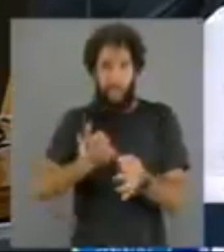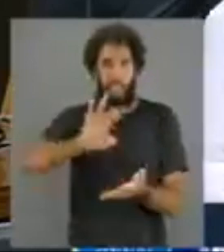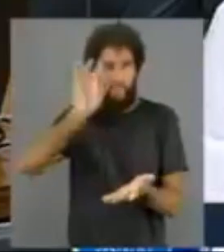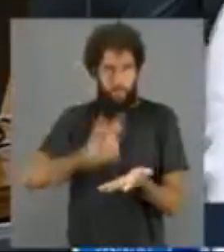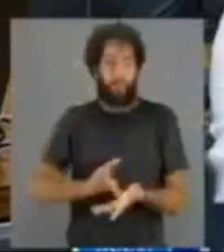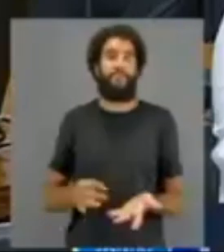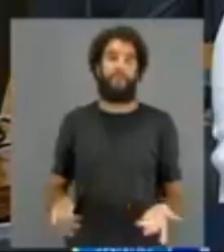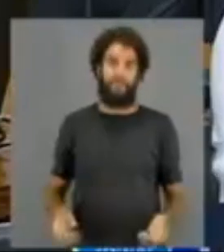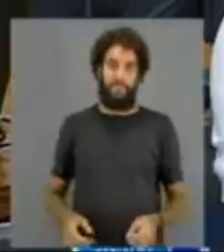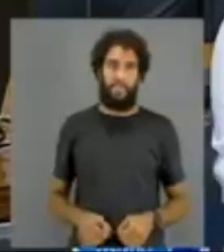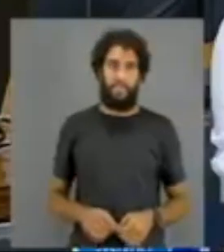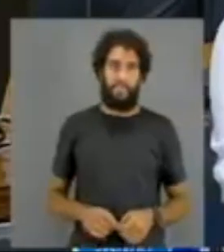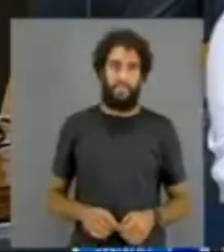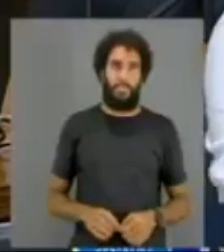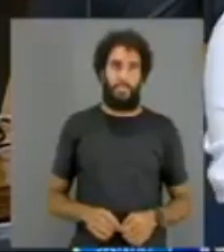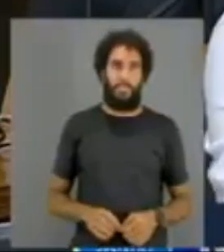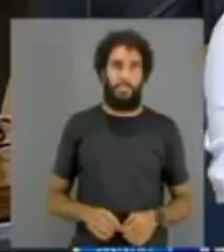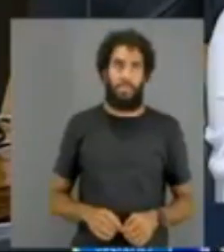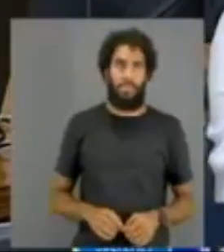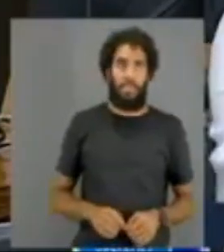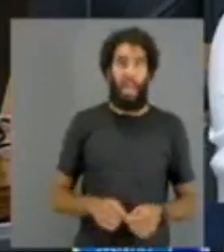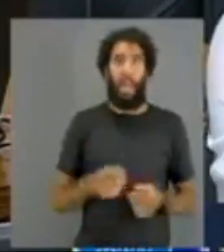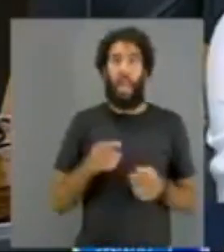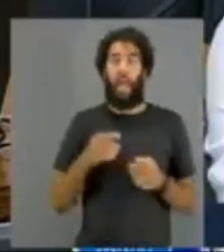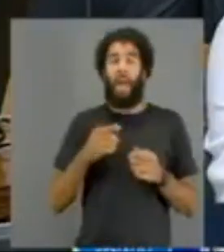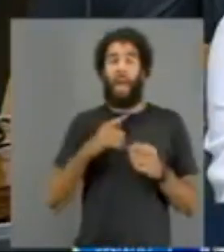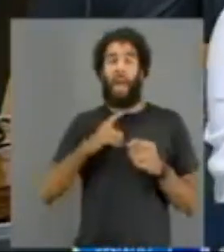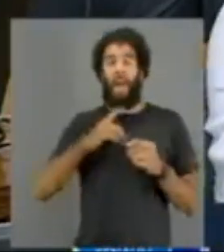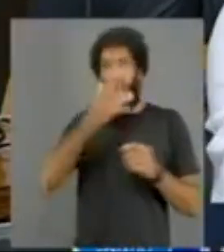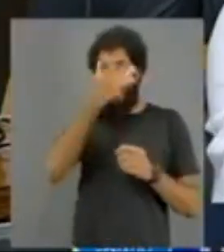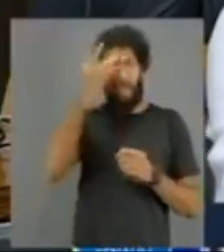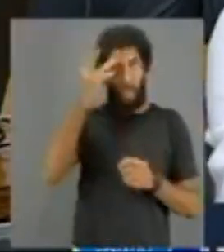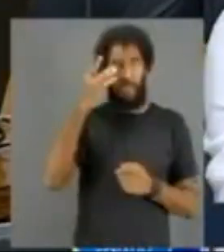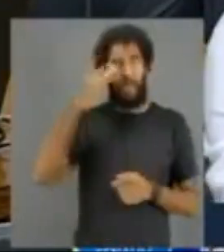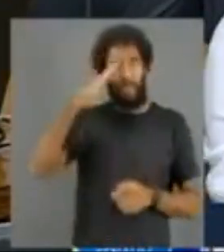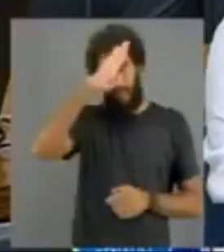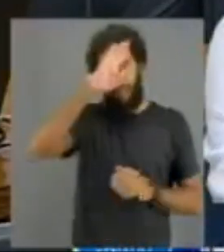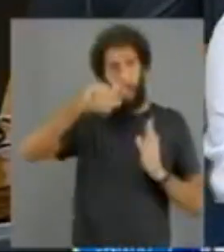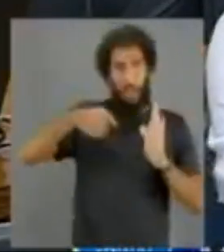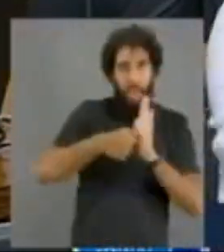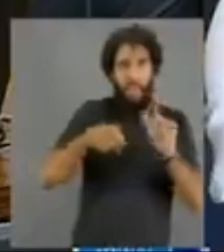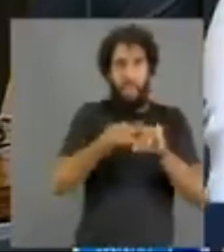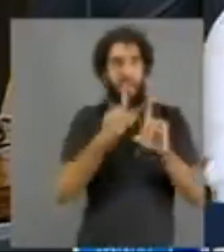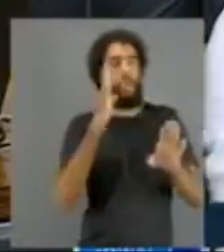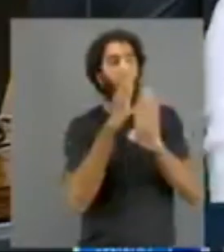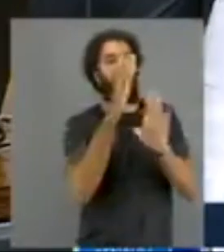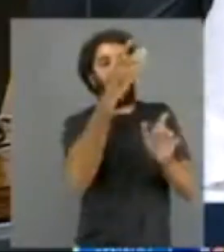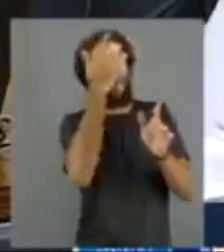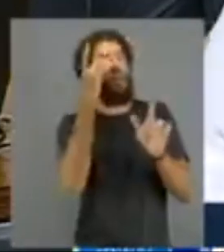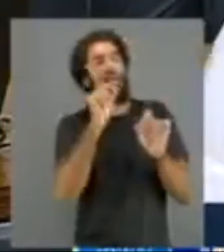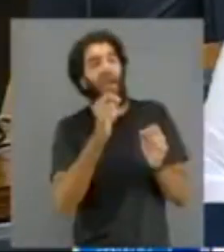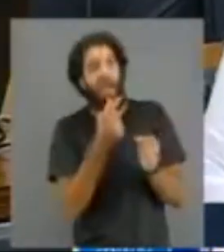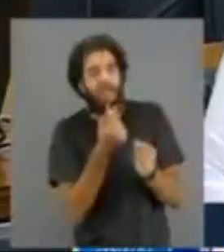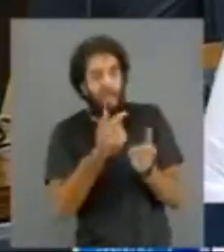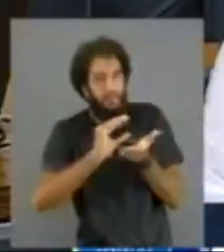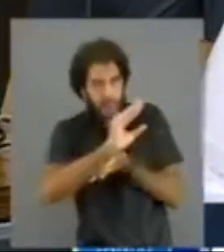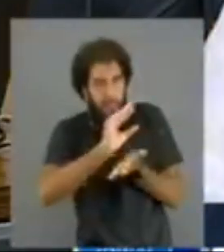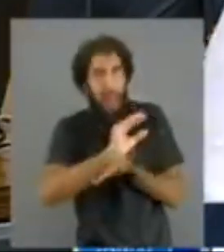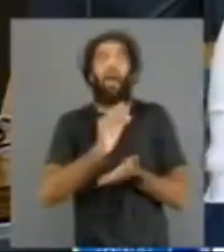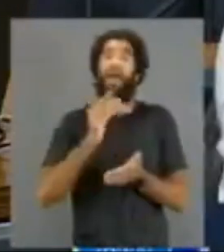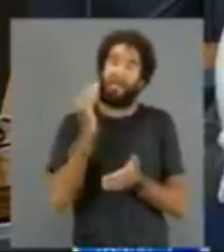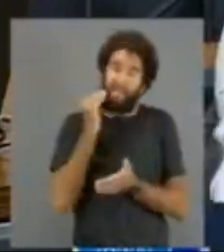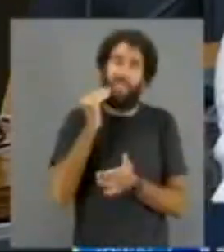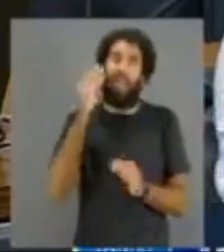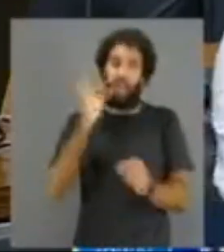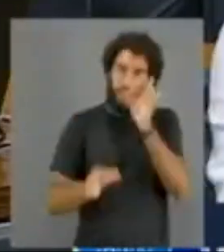feita. O indiciamento do Bolsonaro, da ala militar, dos financiadores, é um passo muito importante na busca por justiça.